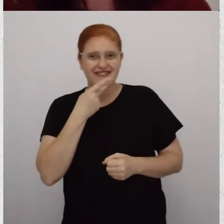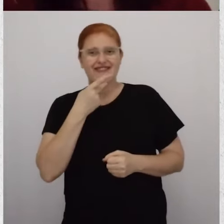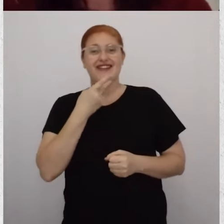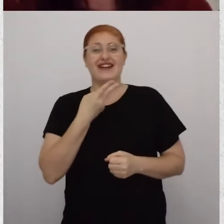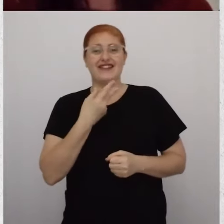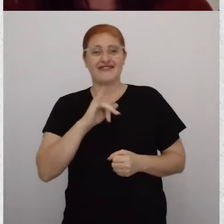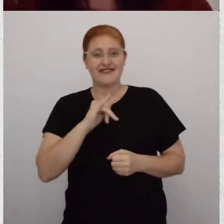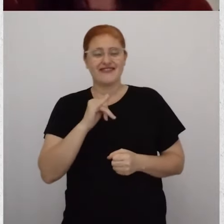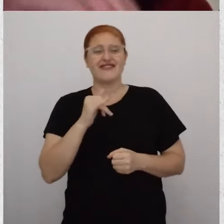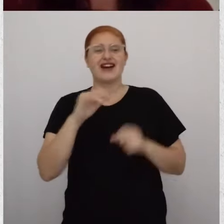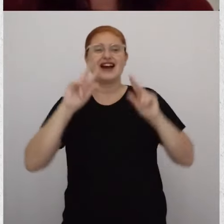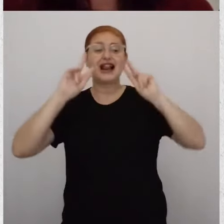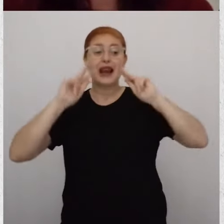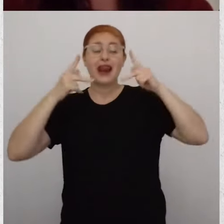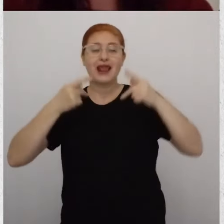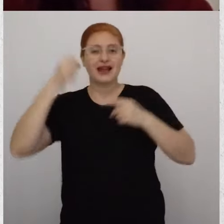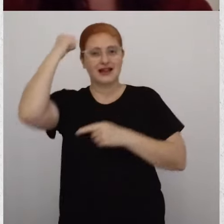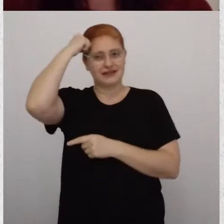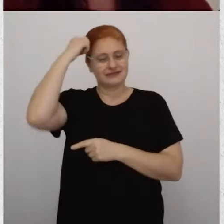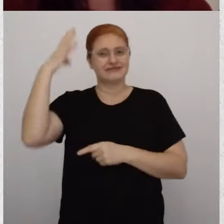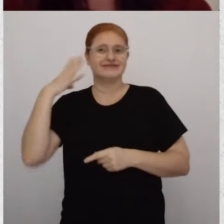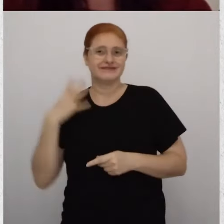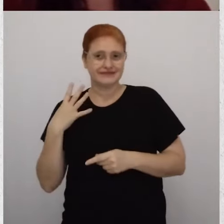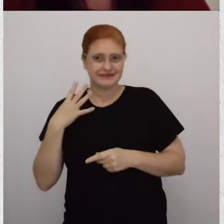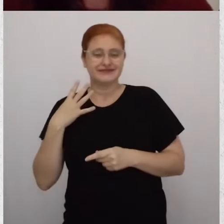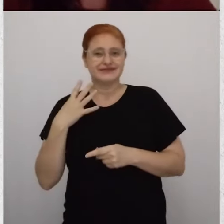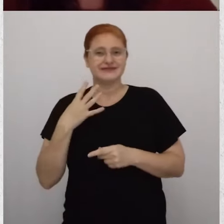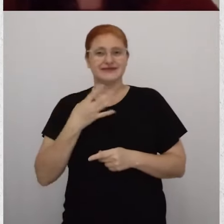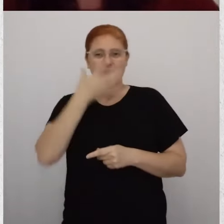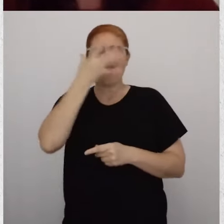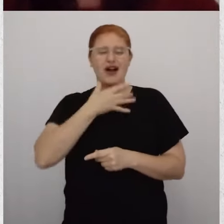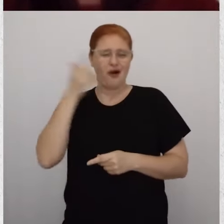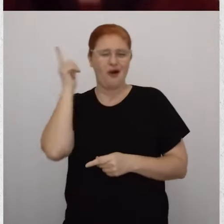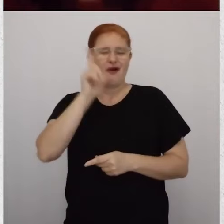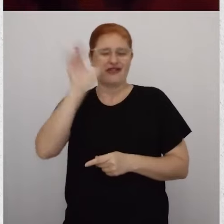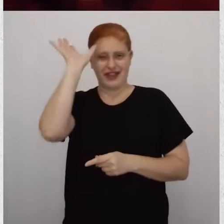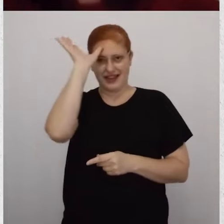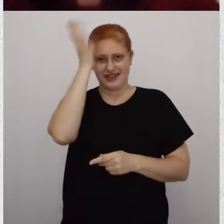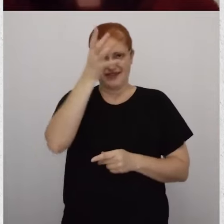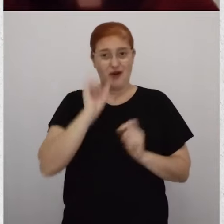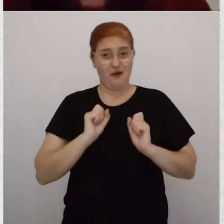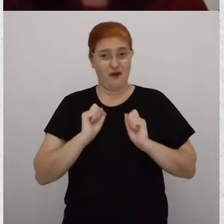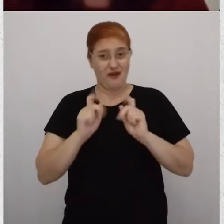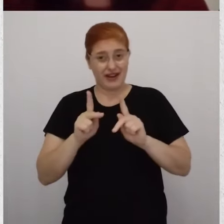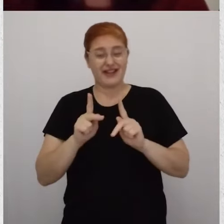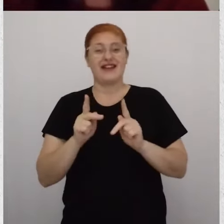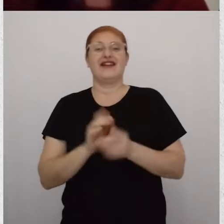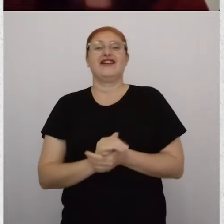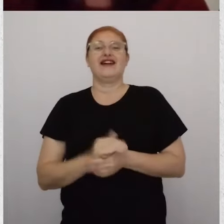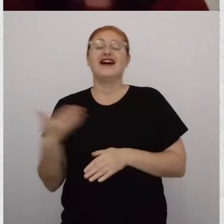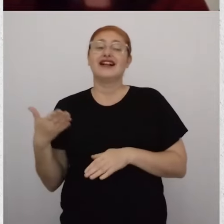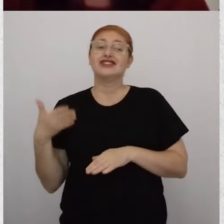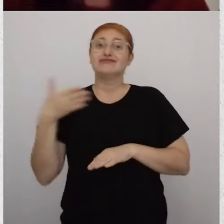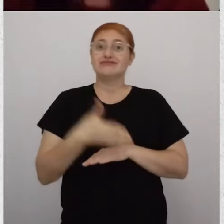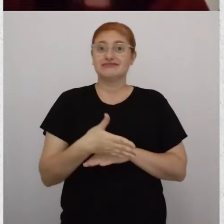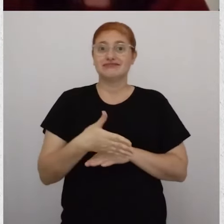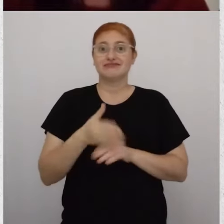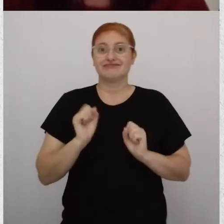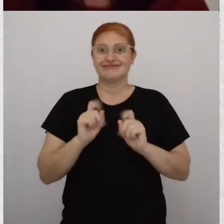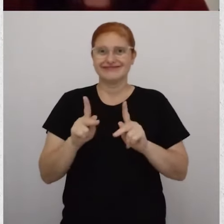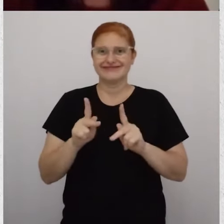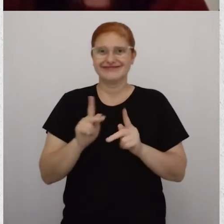para a Simone, e aí acho que com isso a Simone vai entrar, vai resolver. Assim que ela chegar,